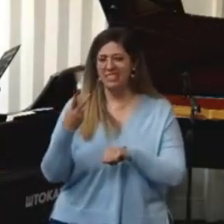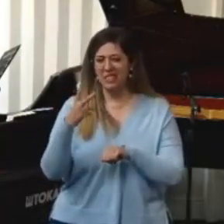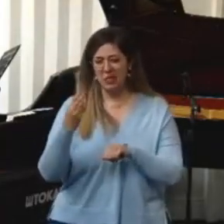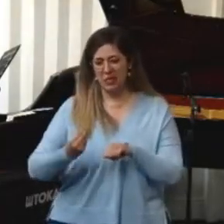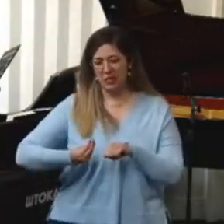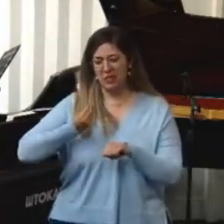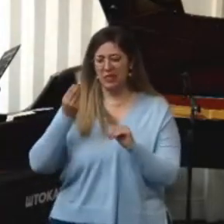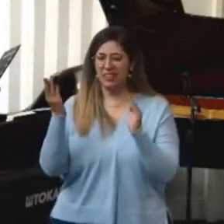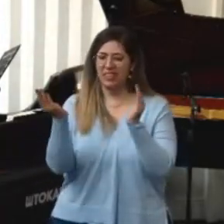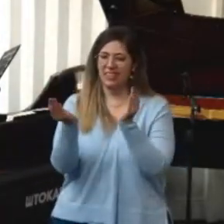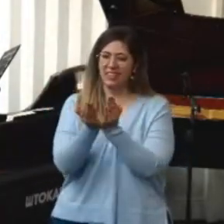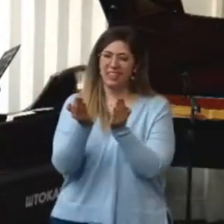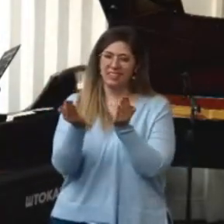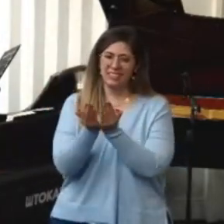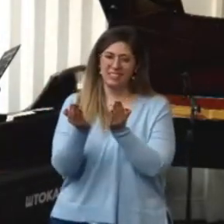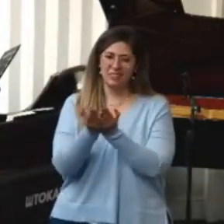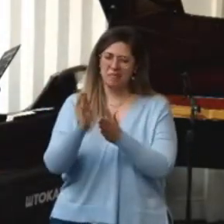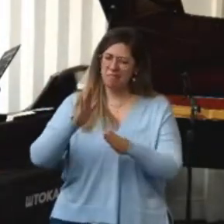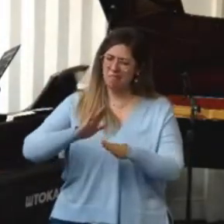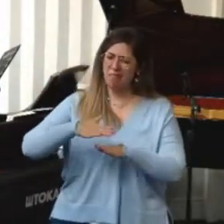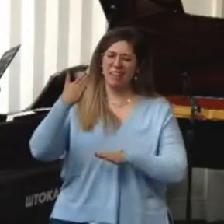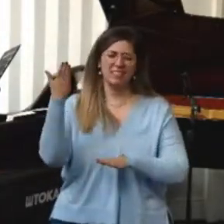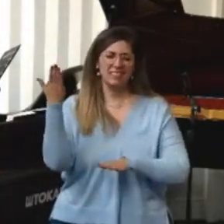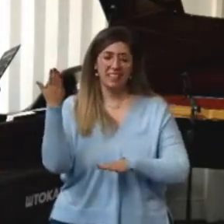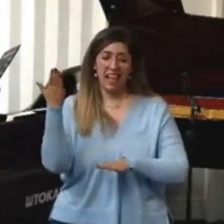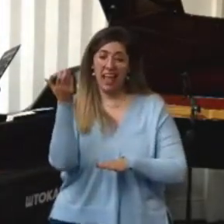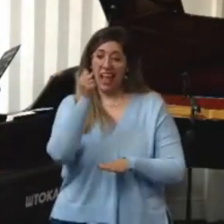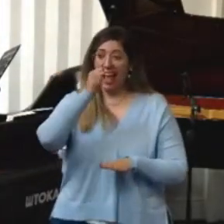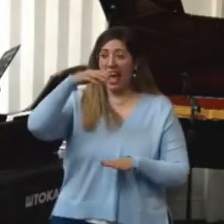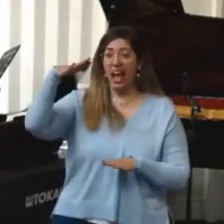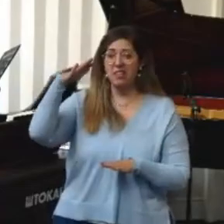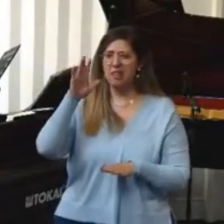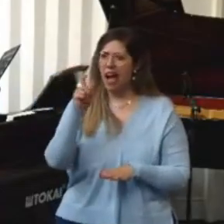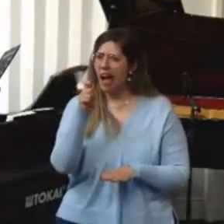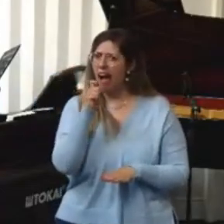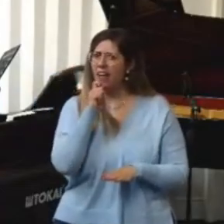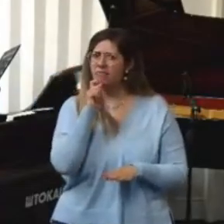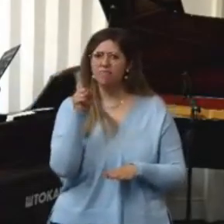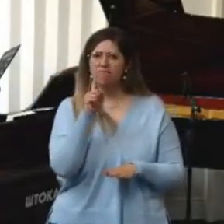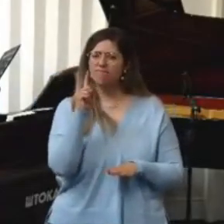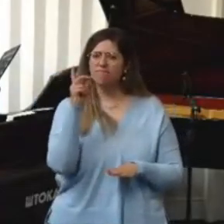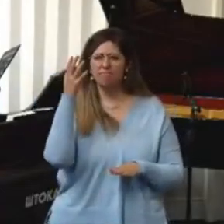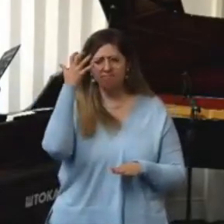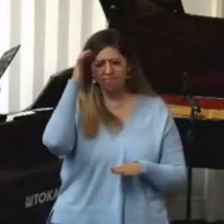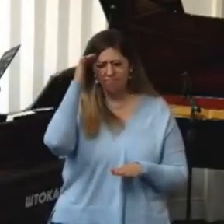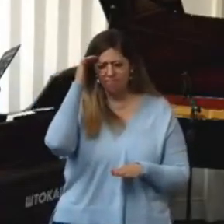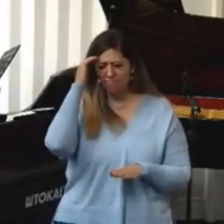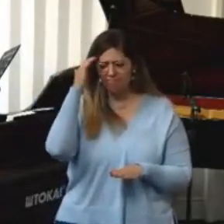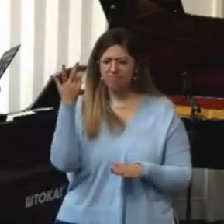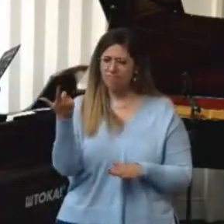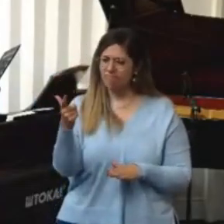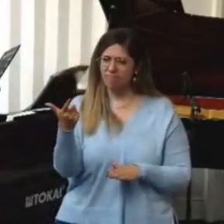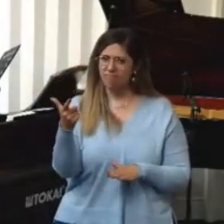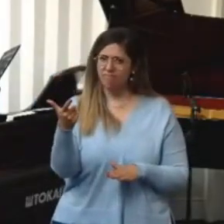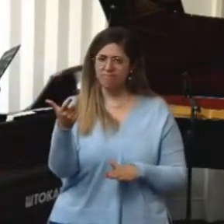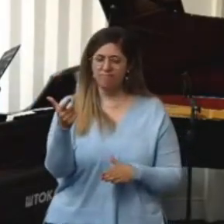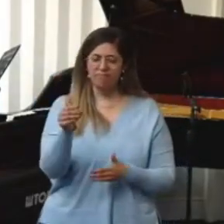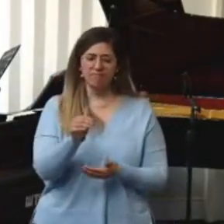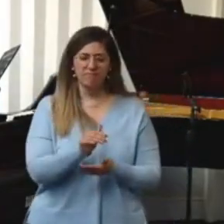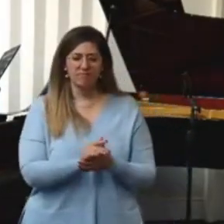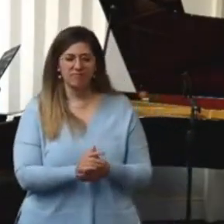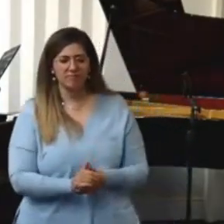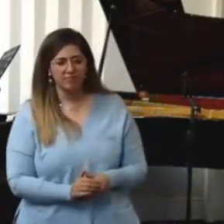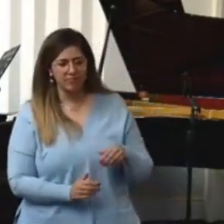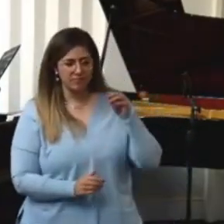sua caminhada com o seu Deus. Coisas que muitos adultos hoje ainda não conseguiram entender, crianças.